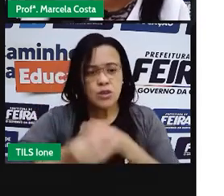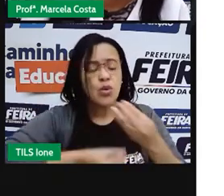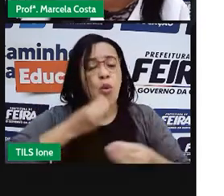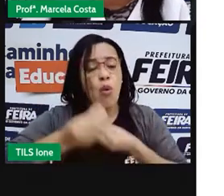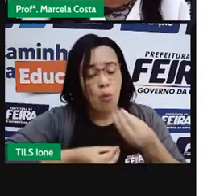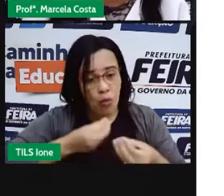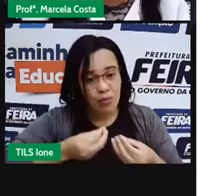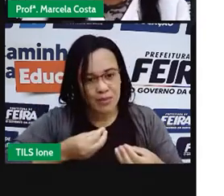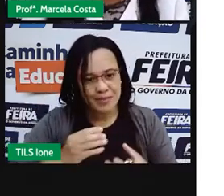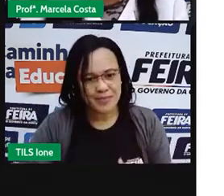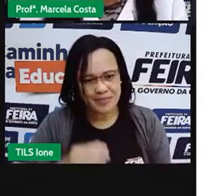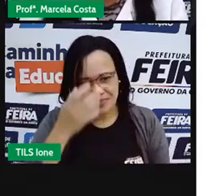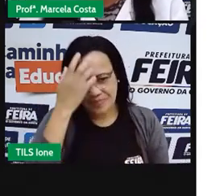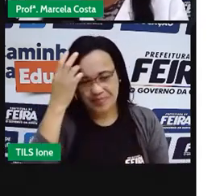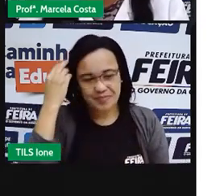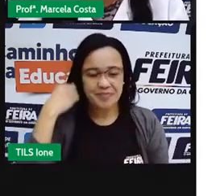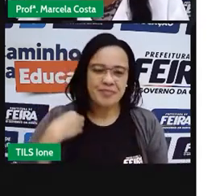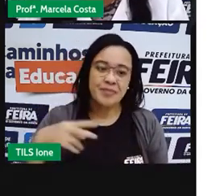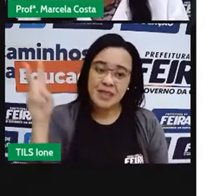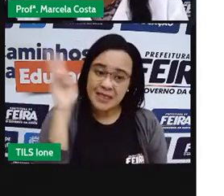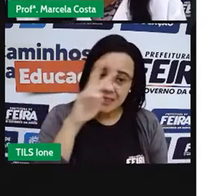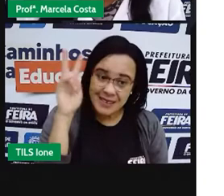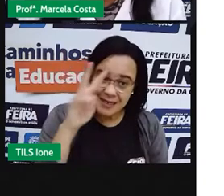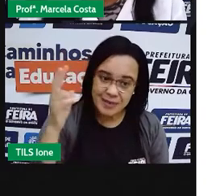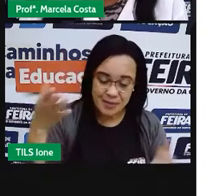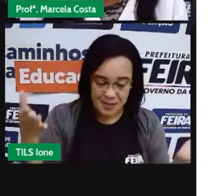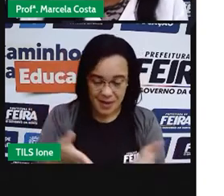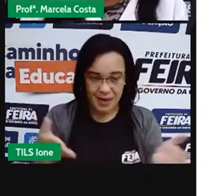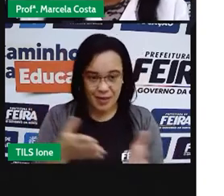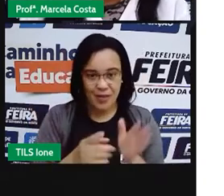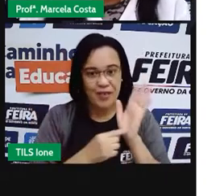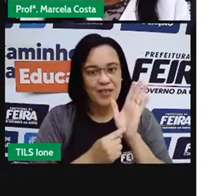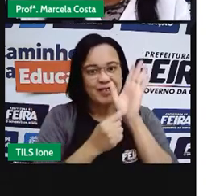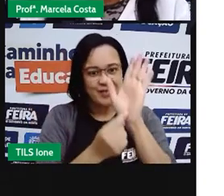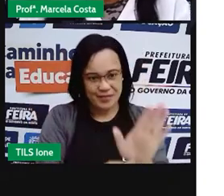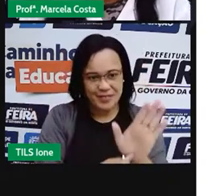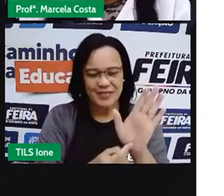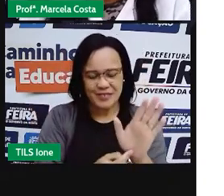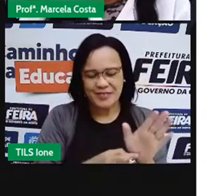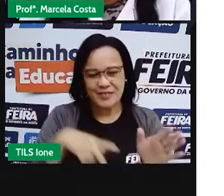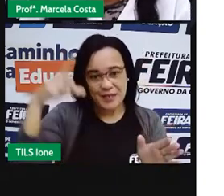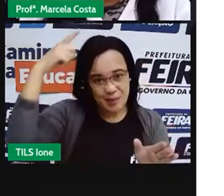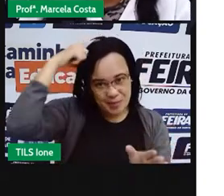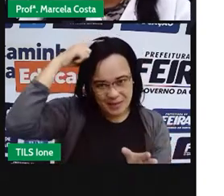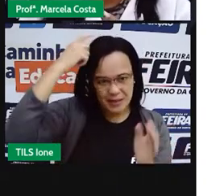gente acabou de ver, as princesas a gente vê que